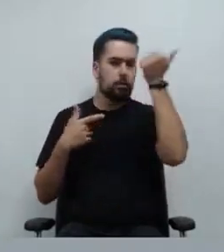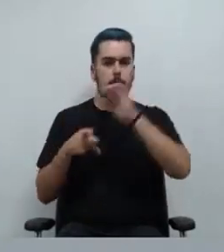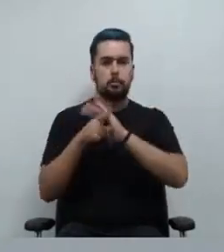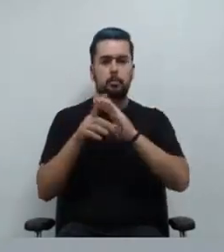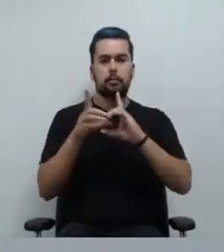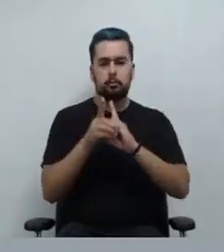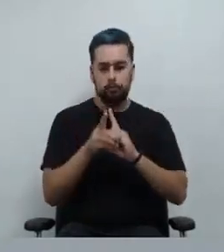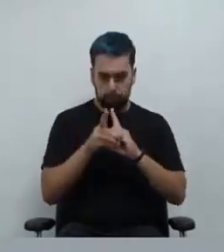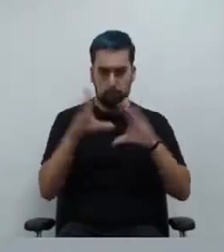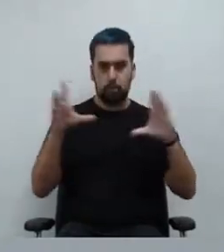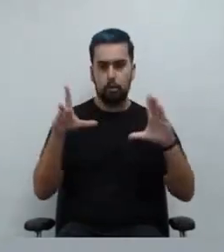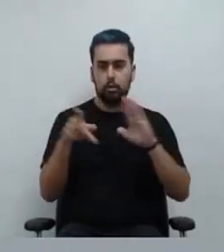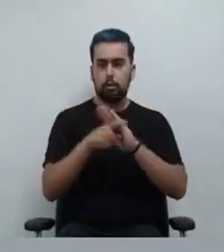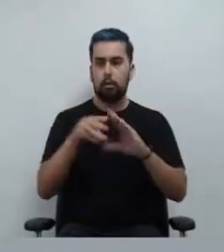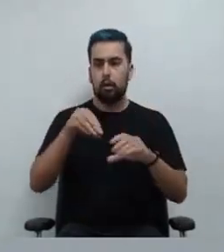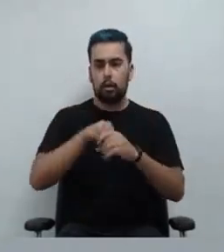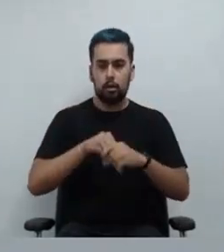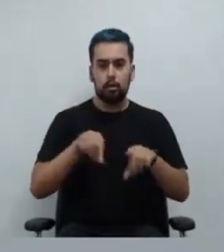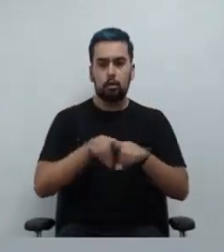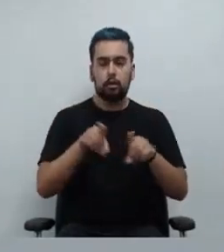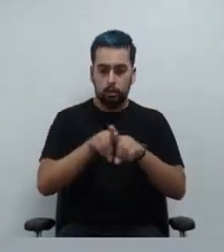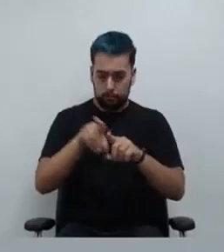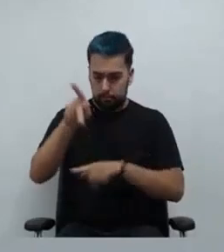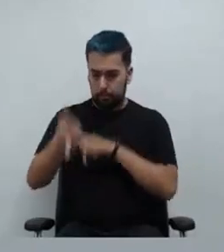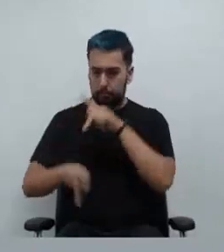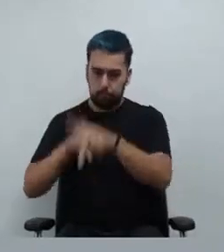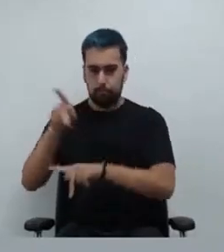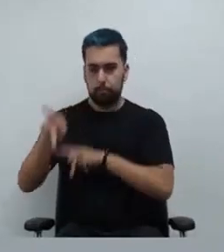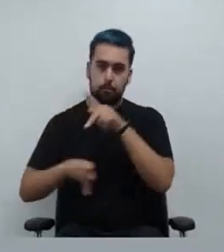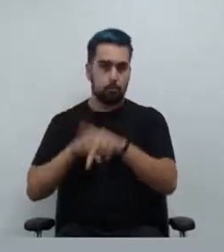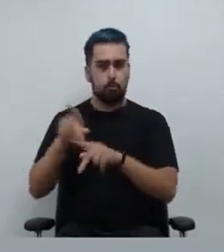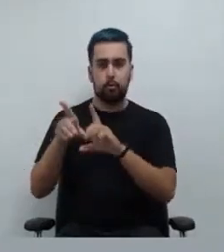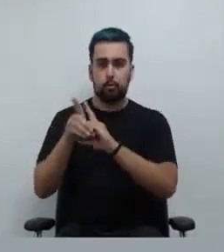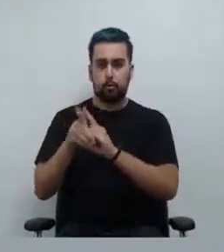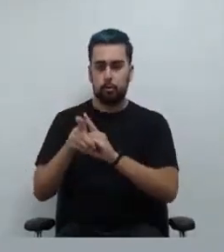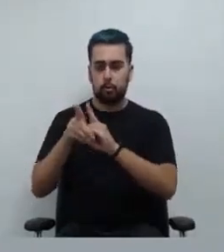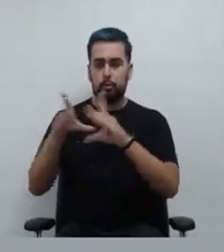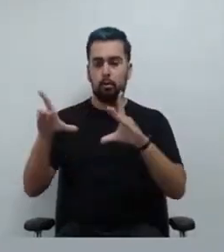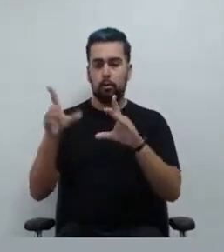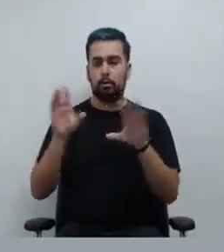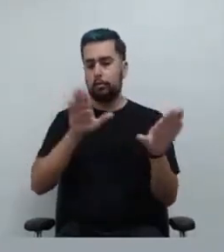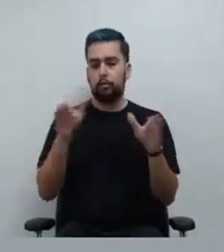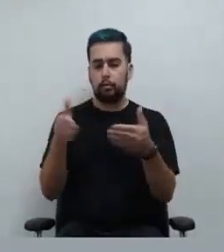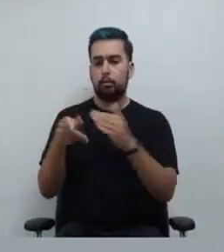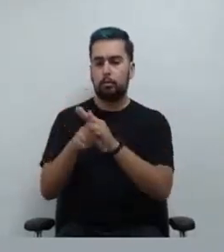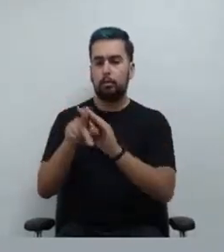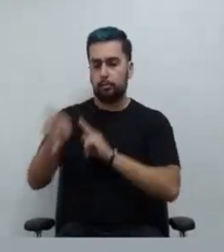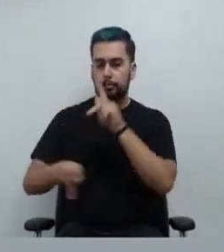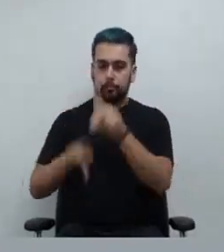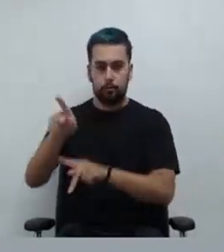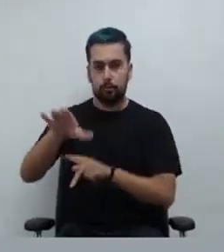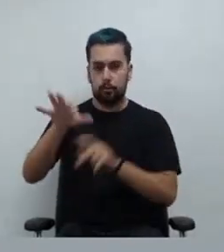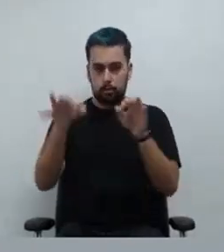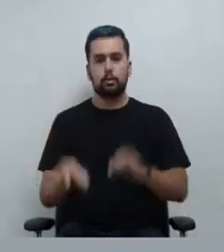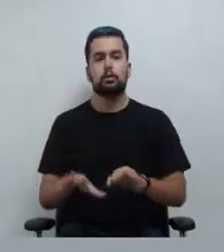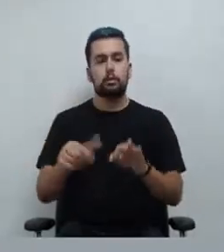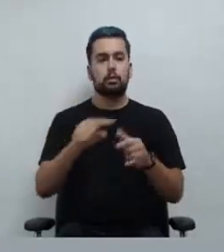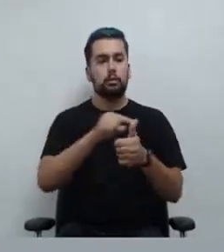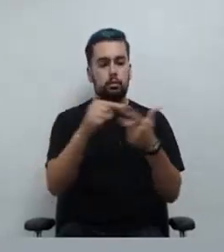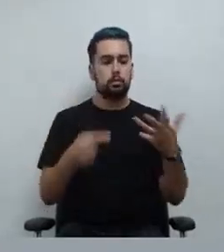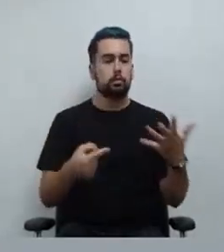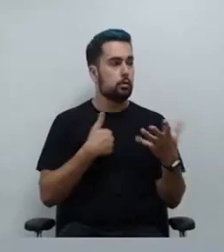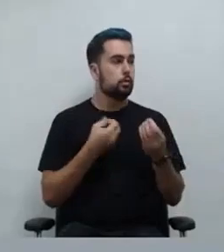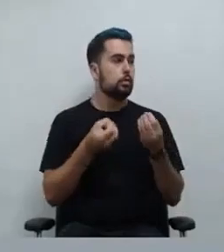para a democracia também popular, enquanto, né, isso certamente vai se reverter em ganhos para a população. Então, eram esses os pontos,